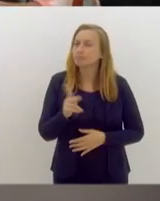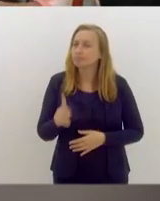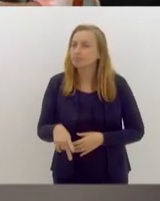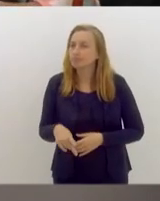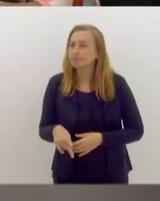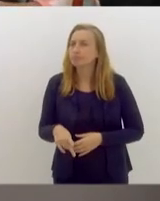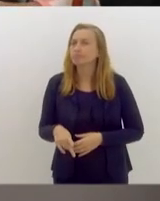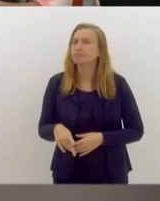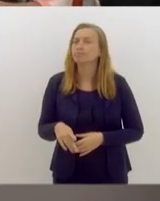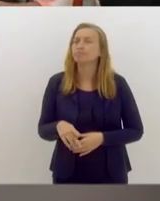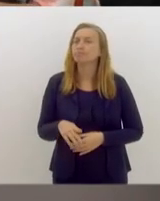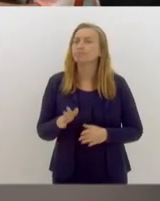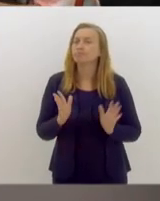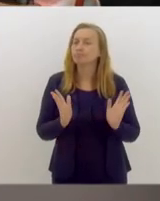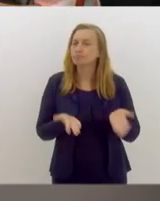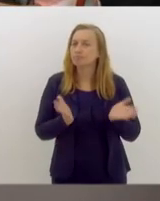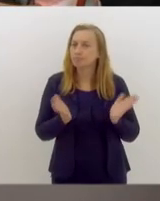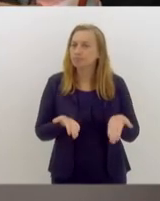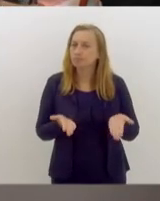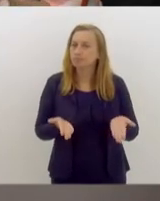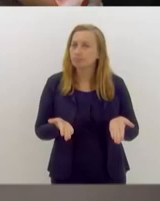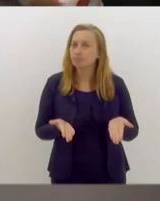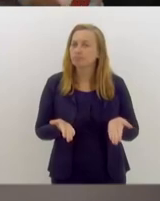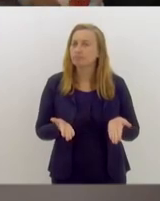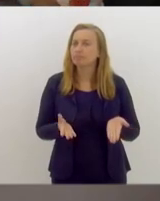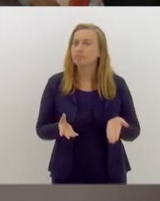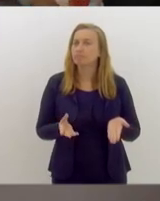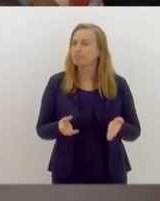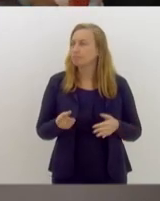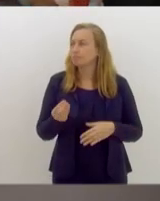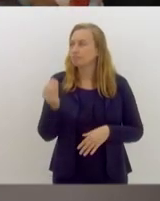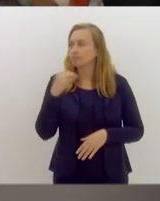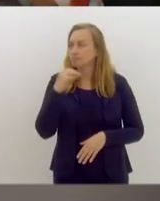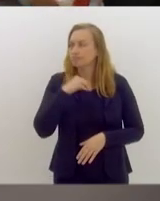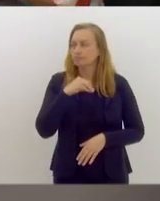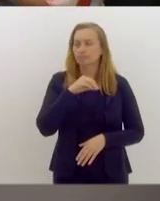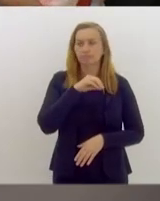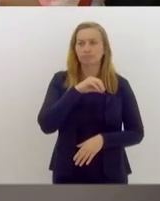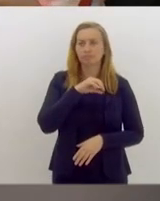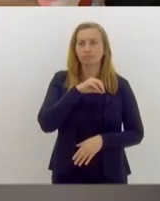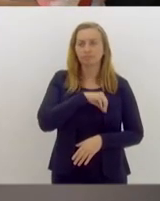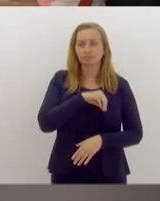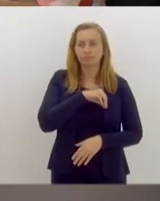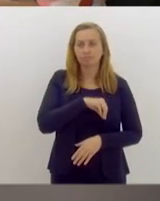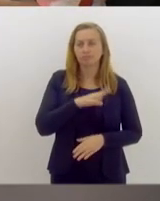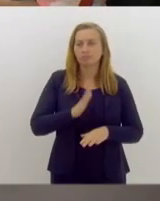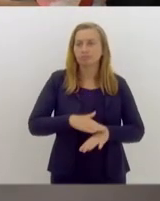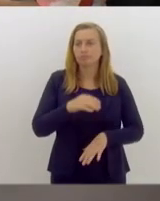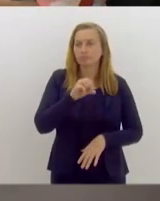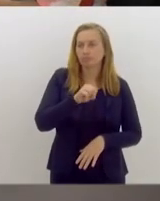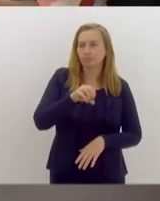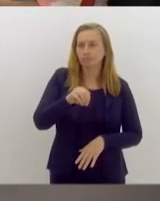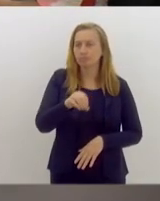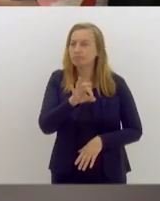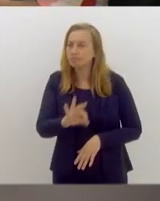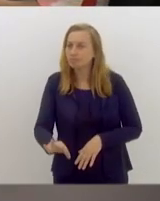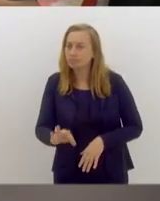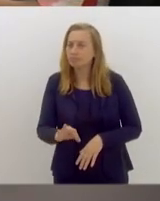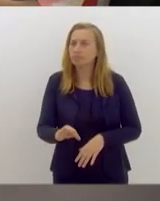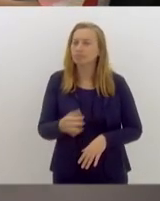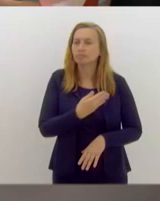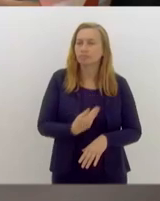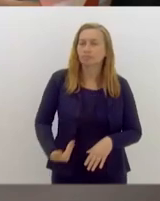da rede hoje, eles estão com uma defasagem salarial em relação ao piso nacional de mais de 80%. O governador,